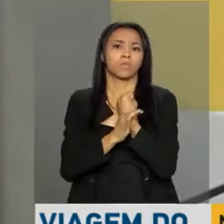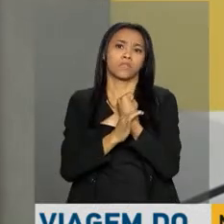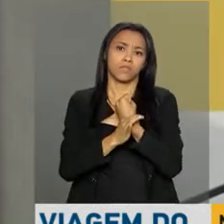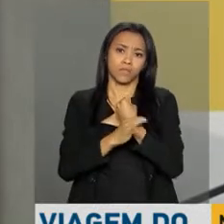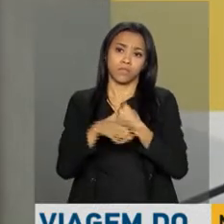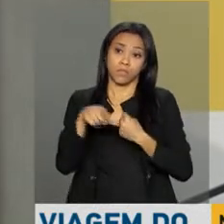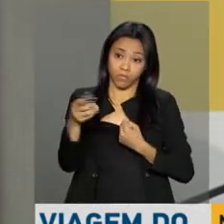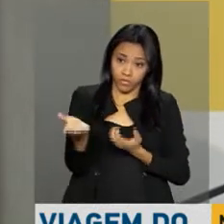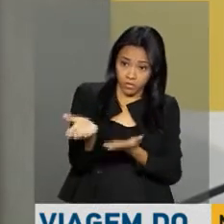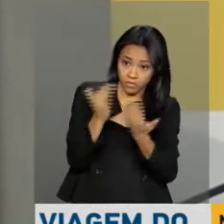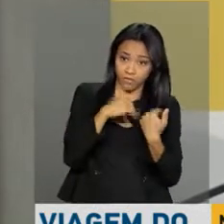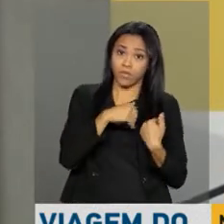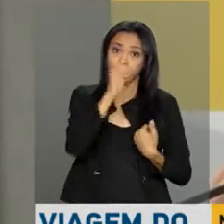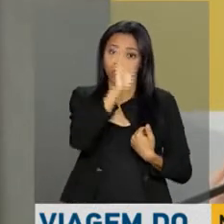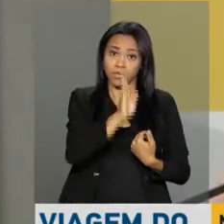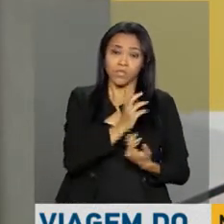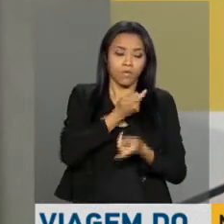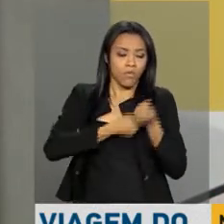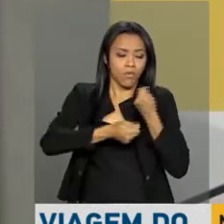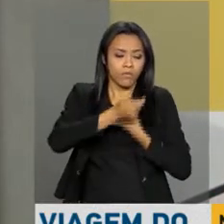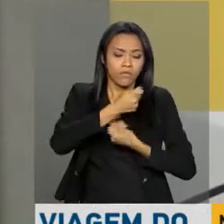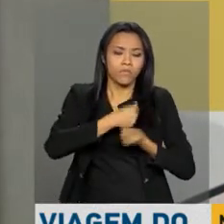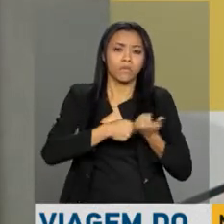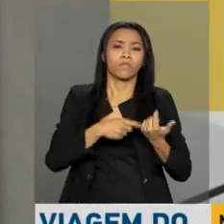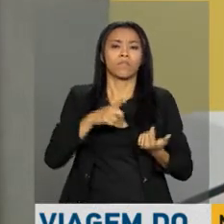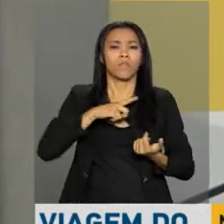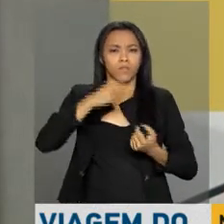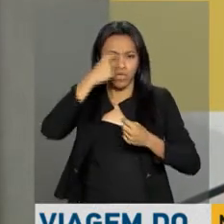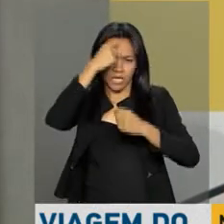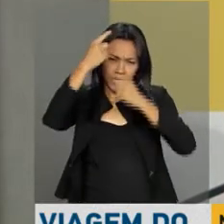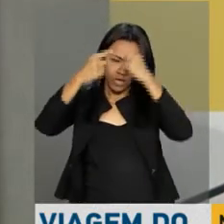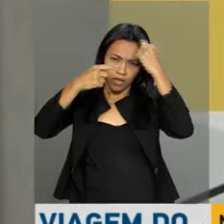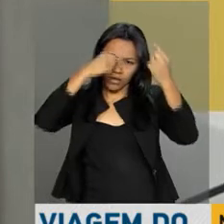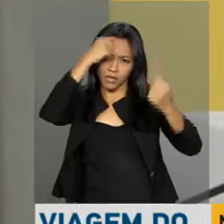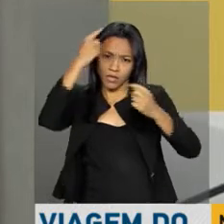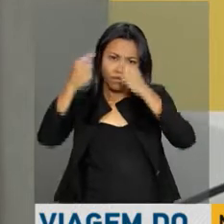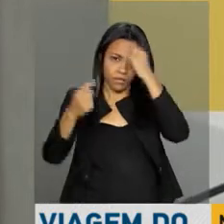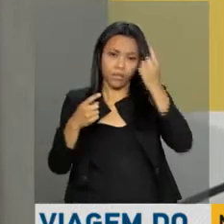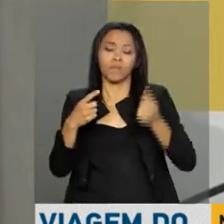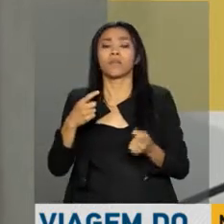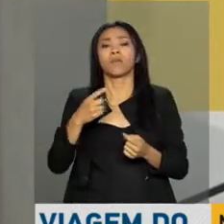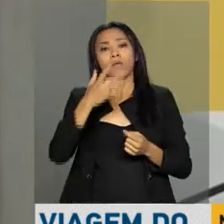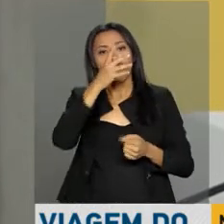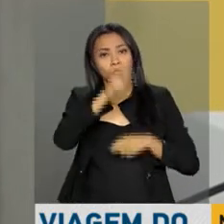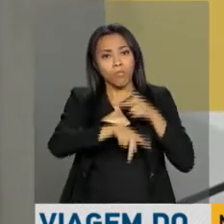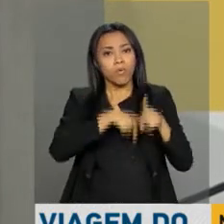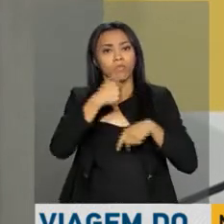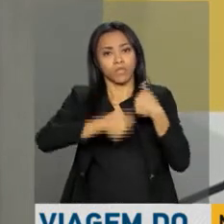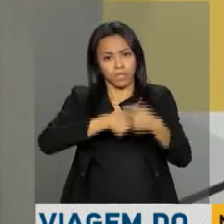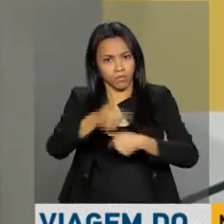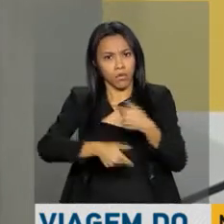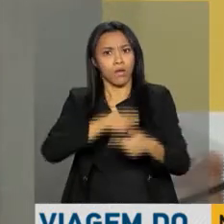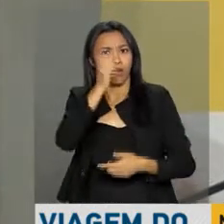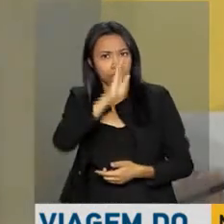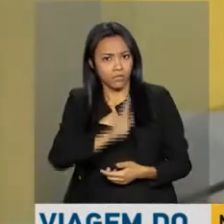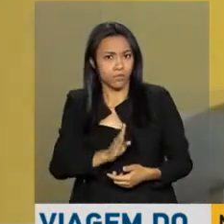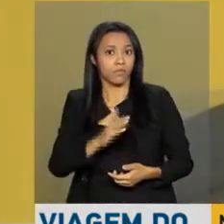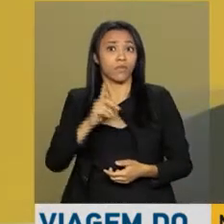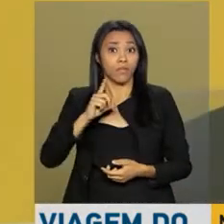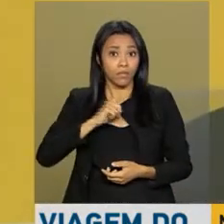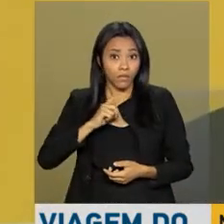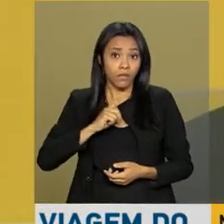negócios temos um povo criador criativo um povo trabalhador temos instituições